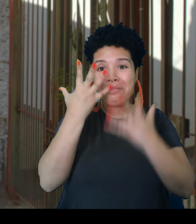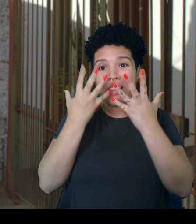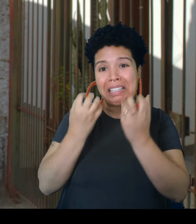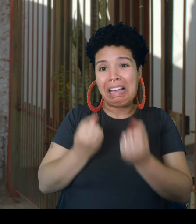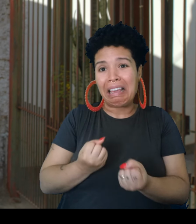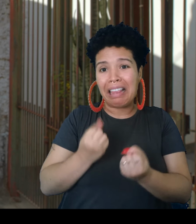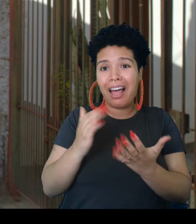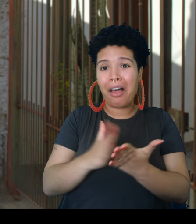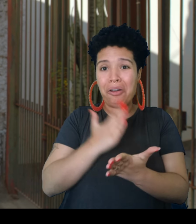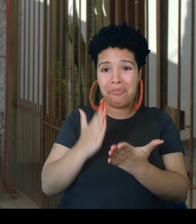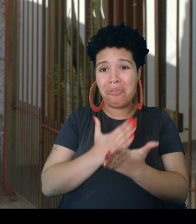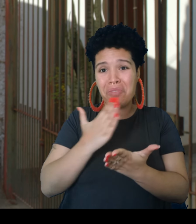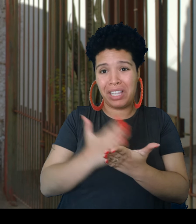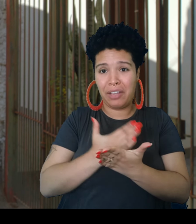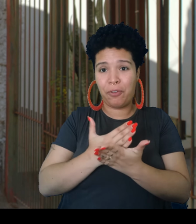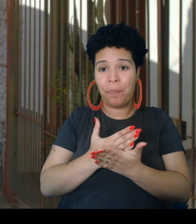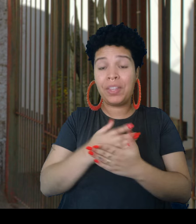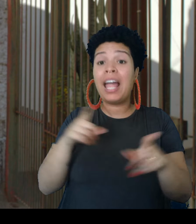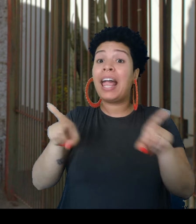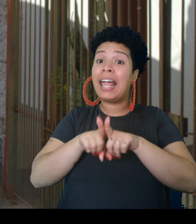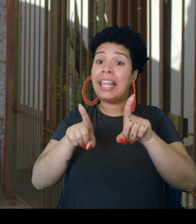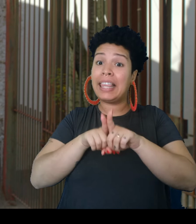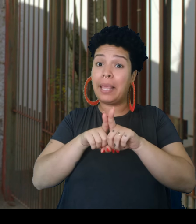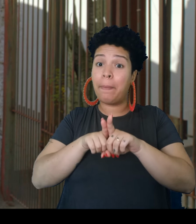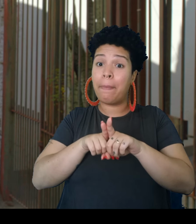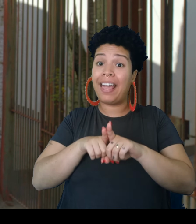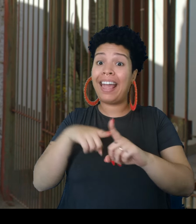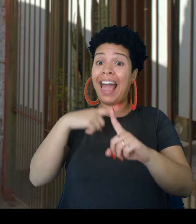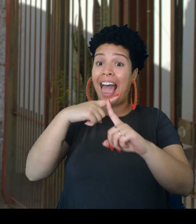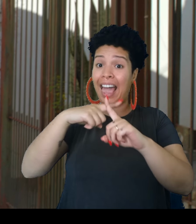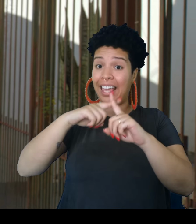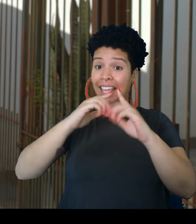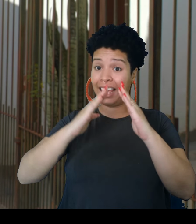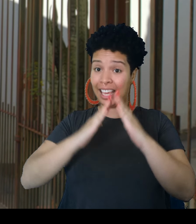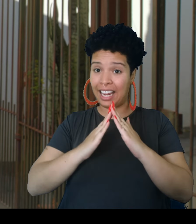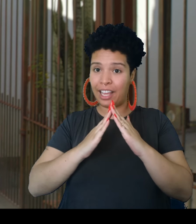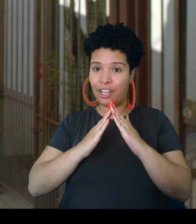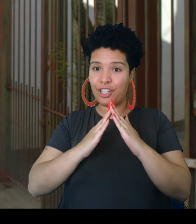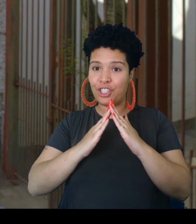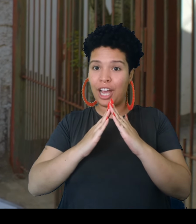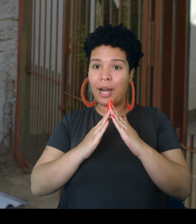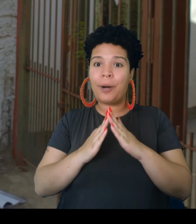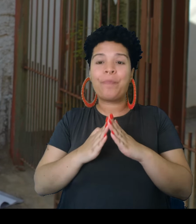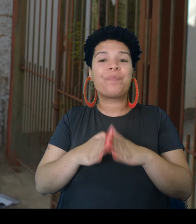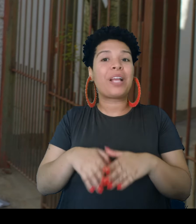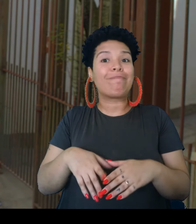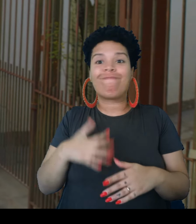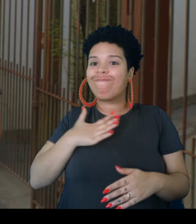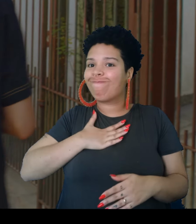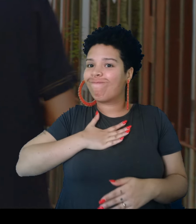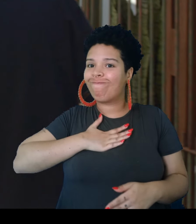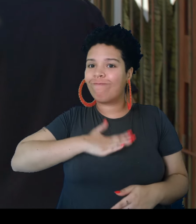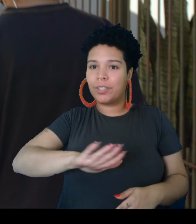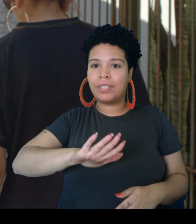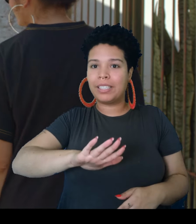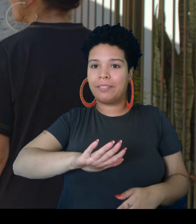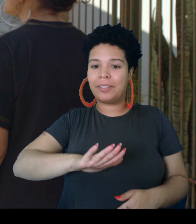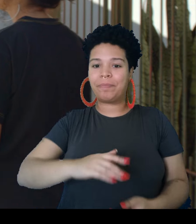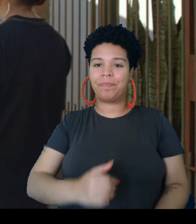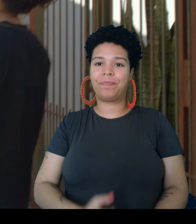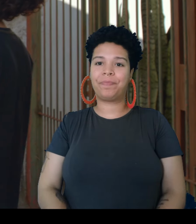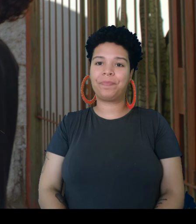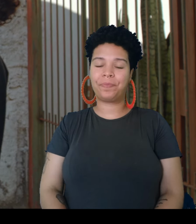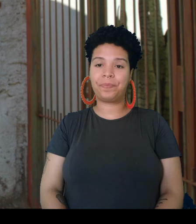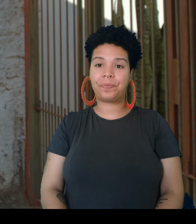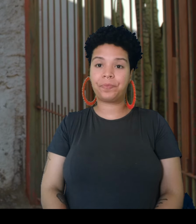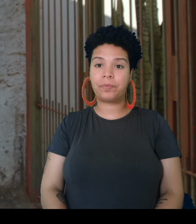o Vaticano colocou esse livro na lista de livros proibidos. Durante a